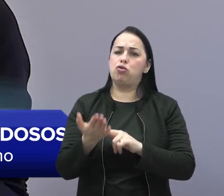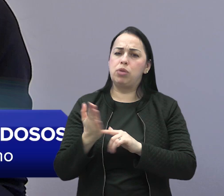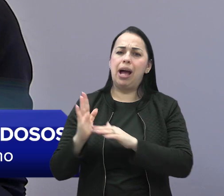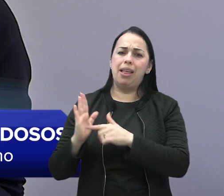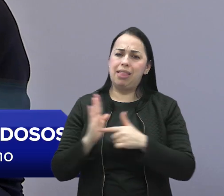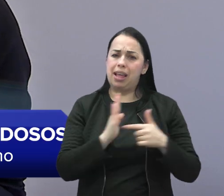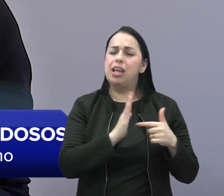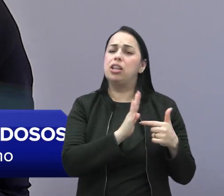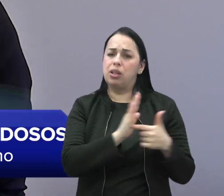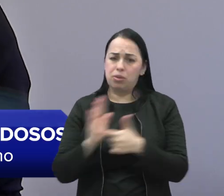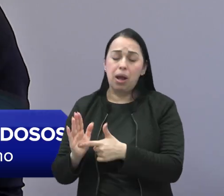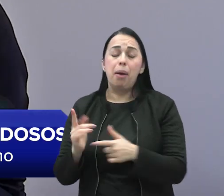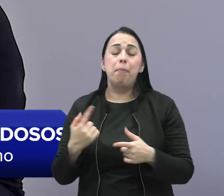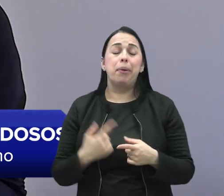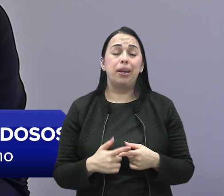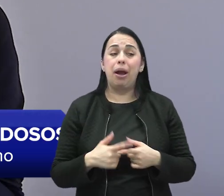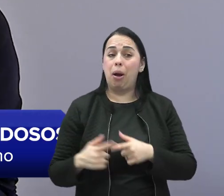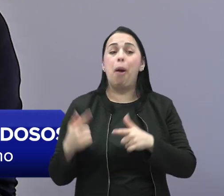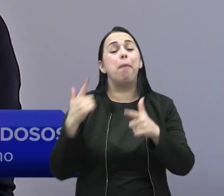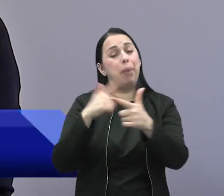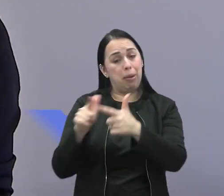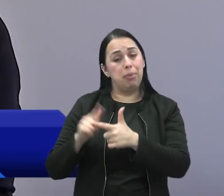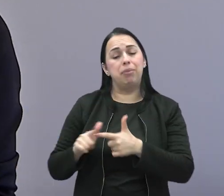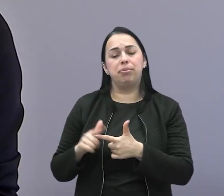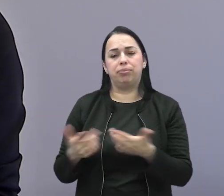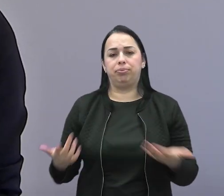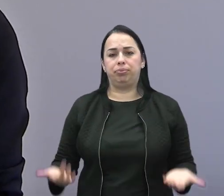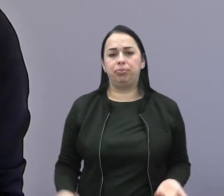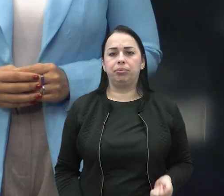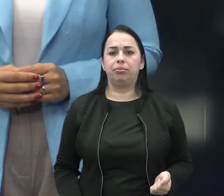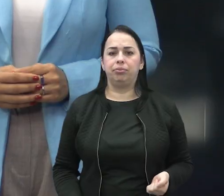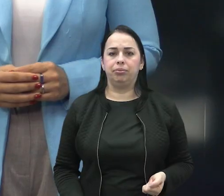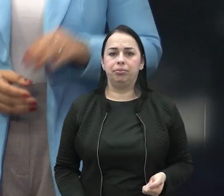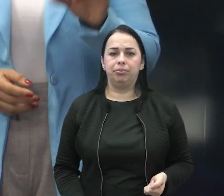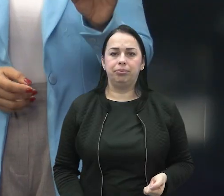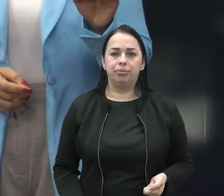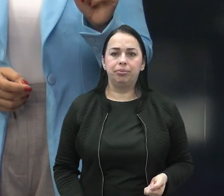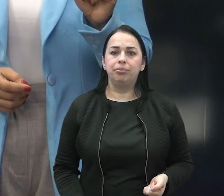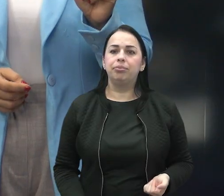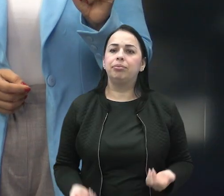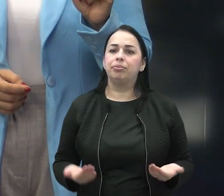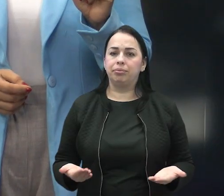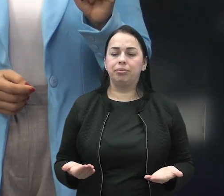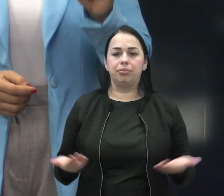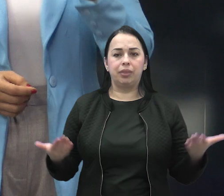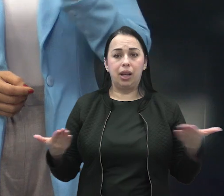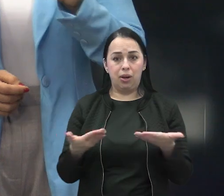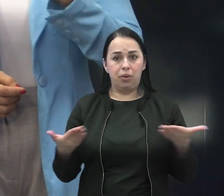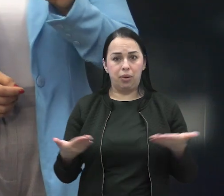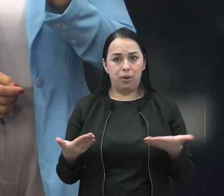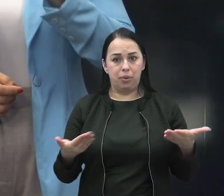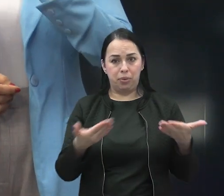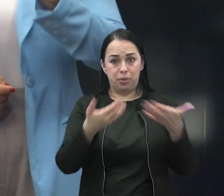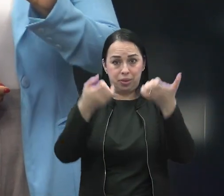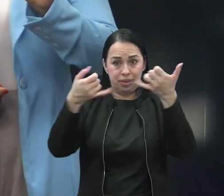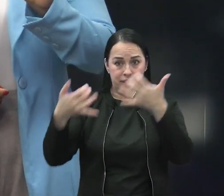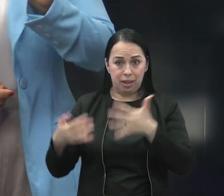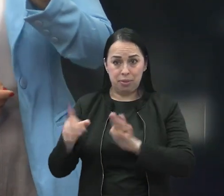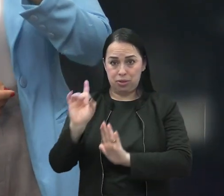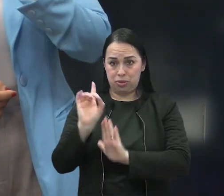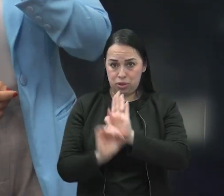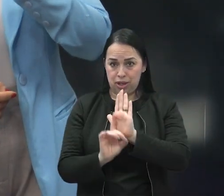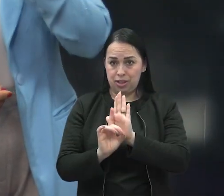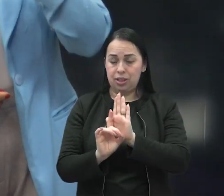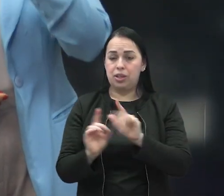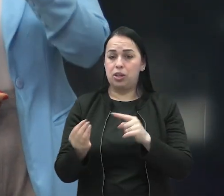um problema de todos nós. Voltamos para o estúdio. A gente segue falando sobre direito e cuidado, mas agora